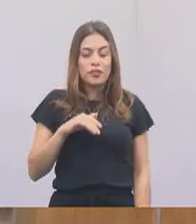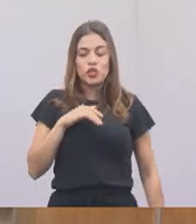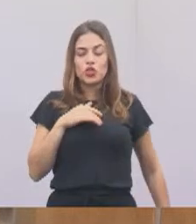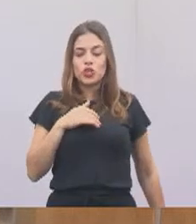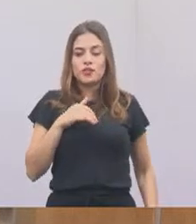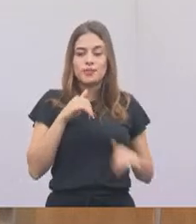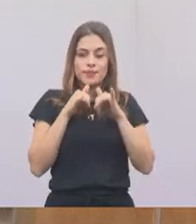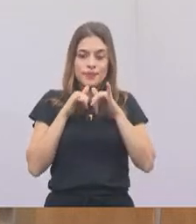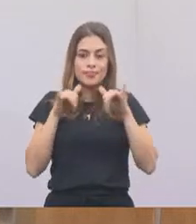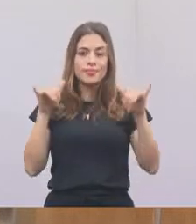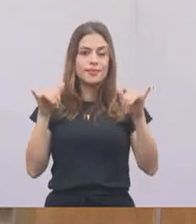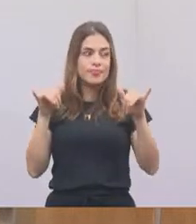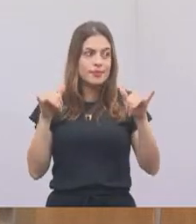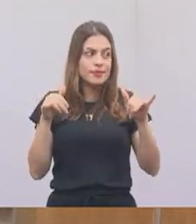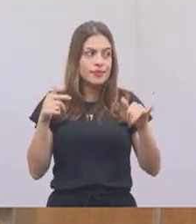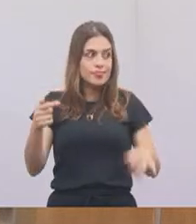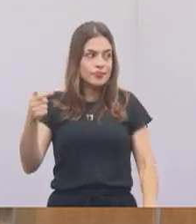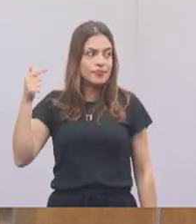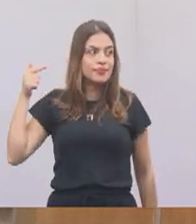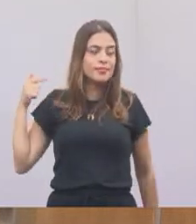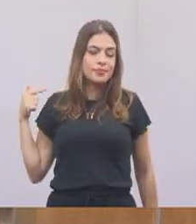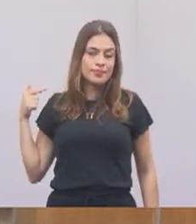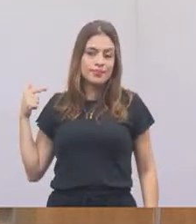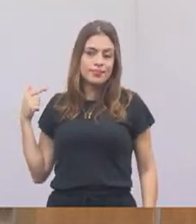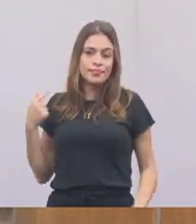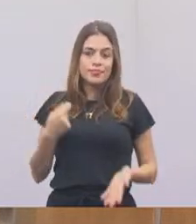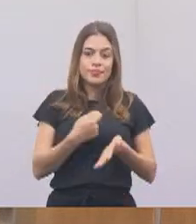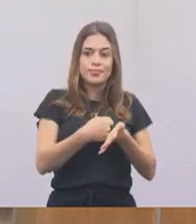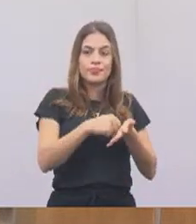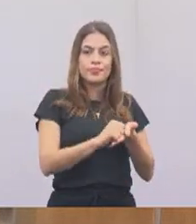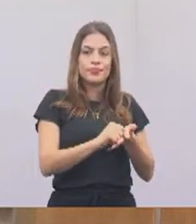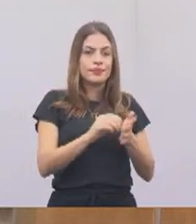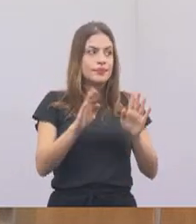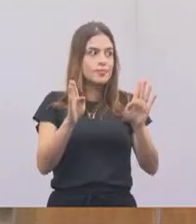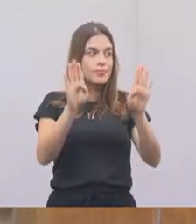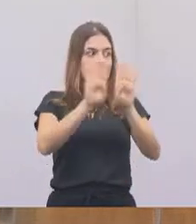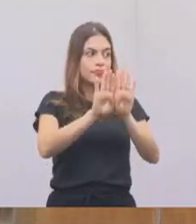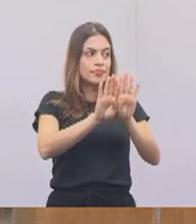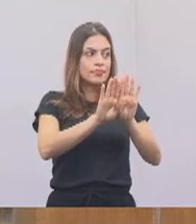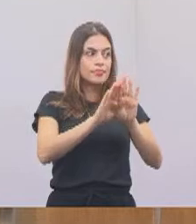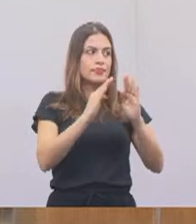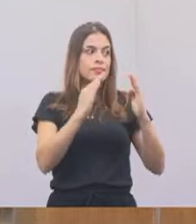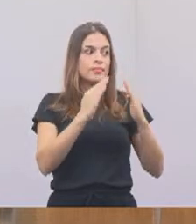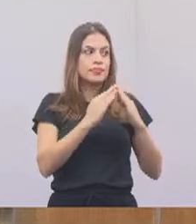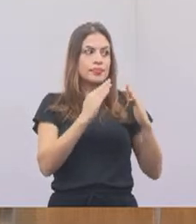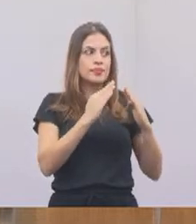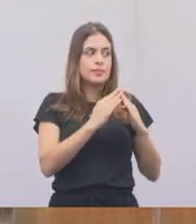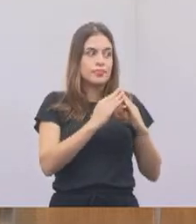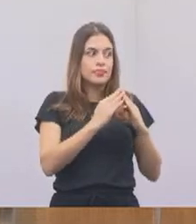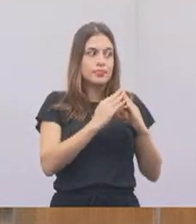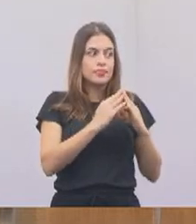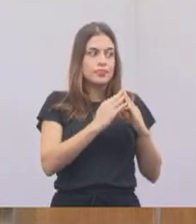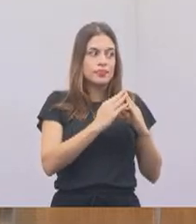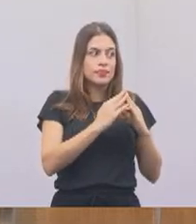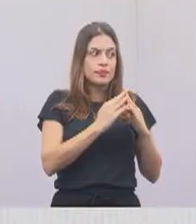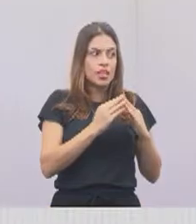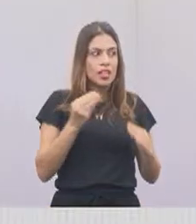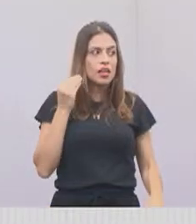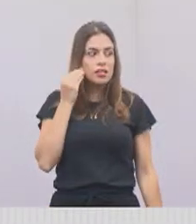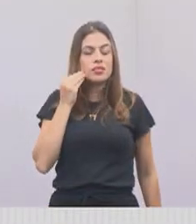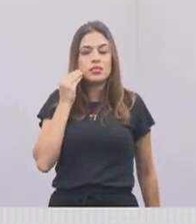semana passada da autuação e do fechamento de uma casa terapêutica, Monte